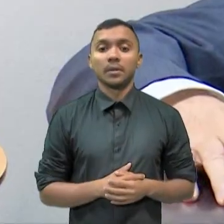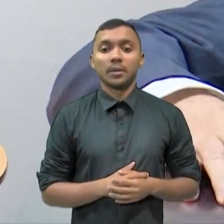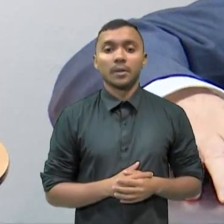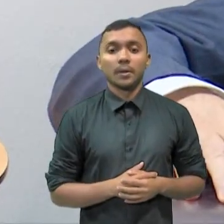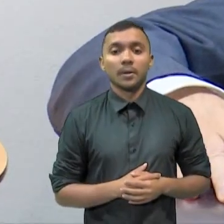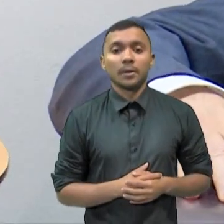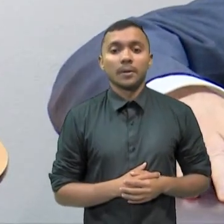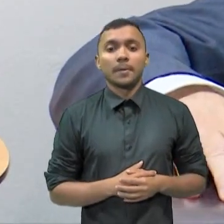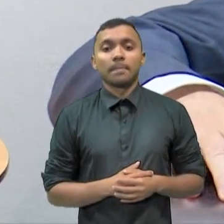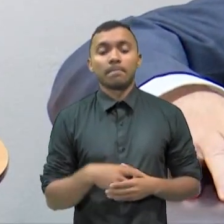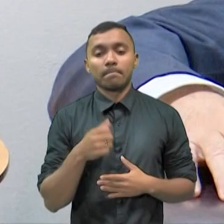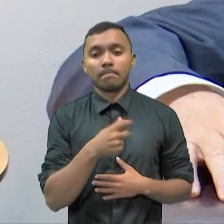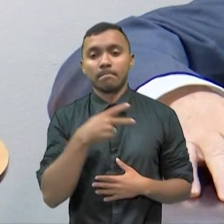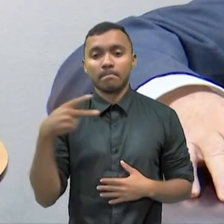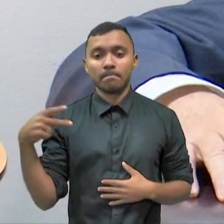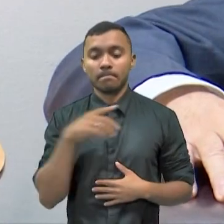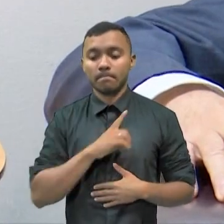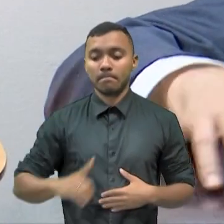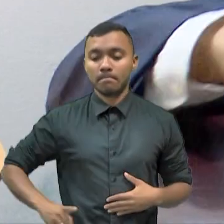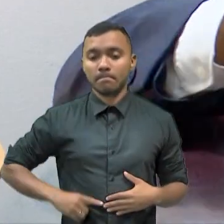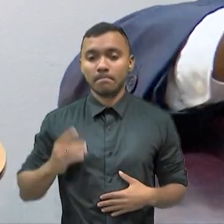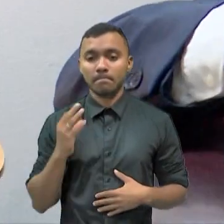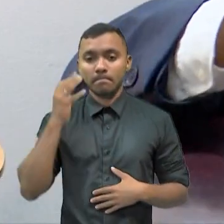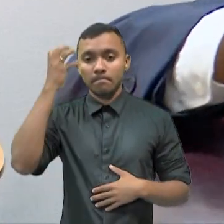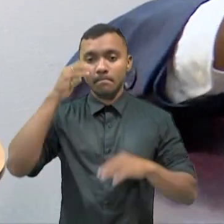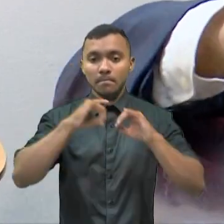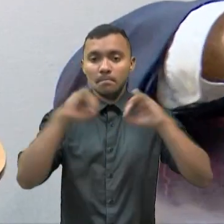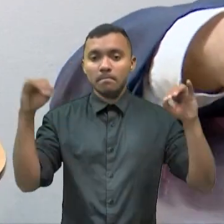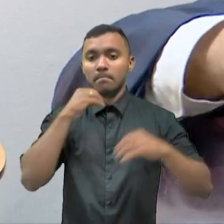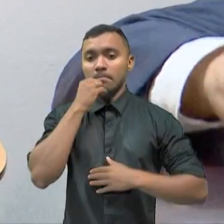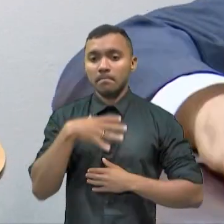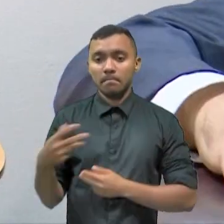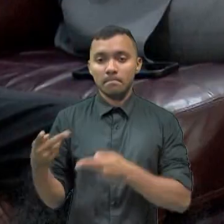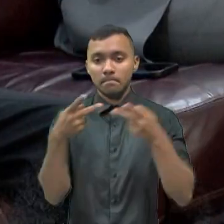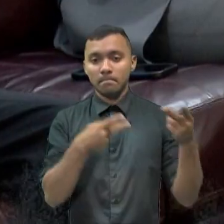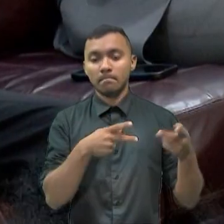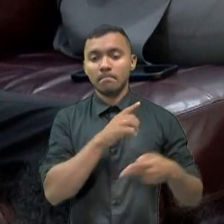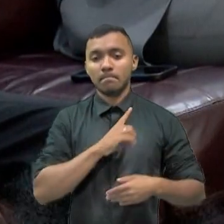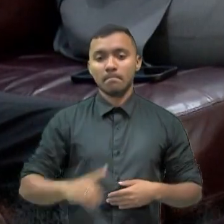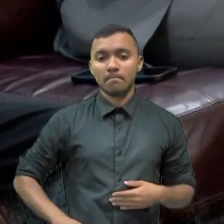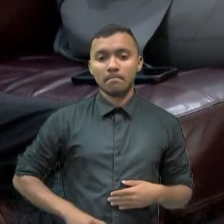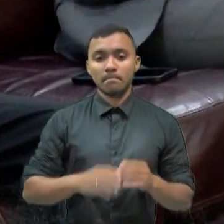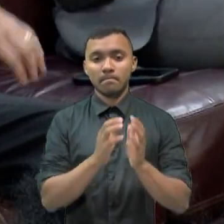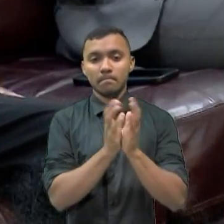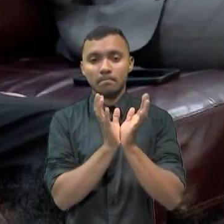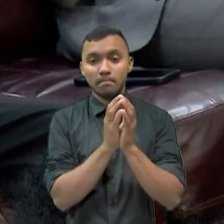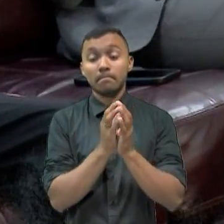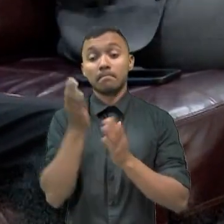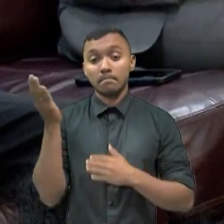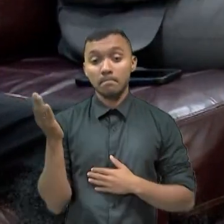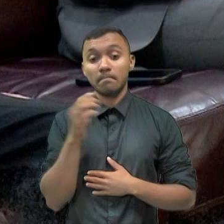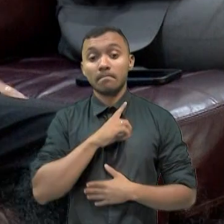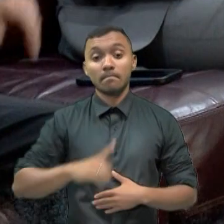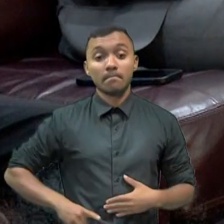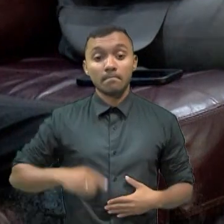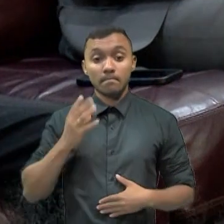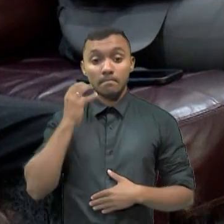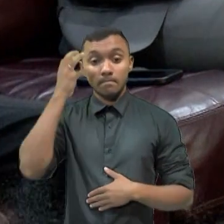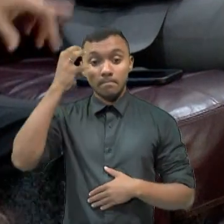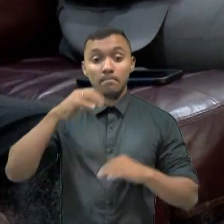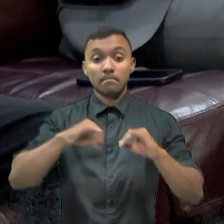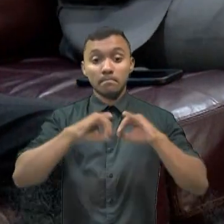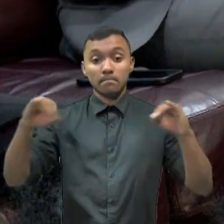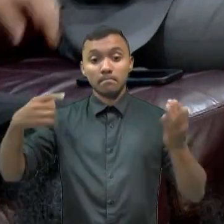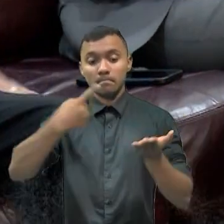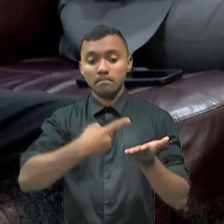O presidente da Assembleia ressaltou a visita do deputado pernambucano. Evandro Leitão destacou que a realização da